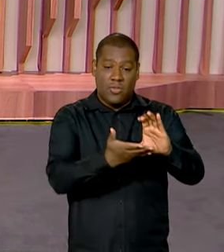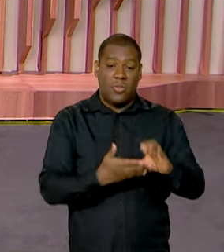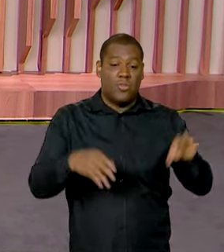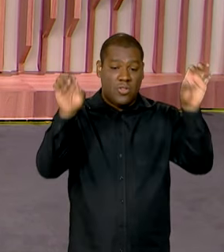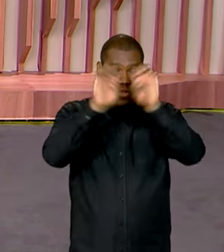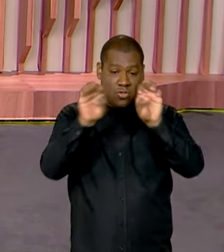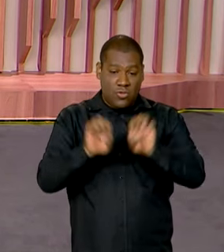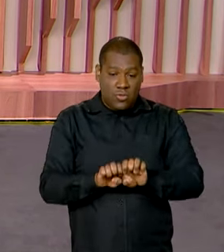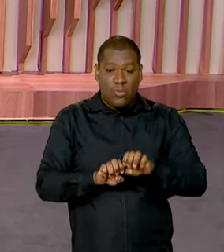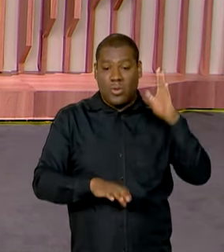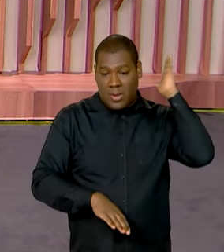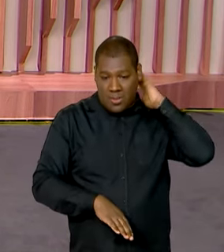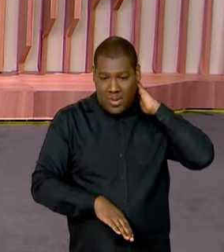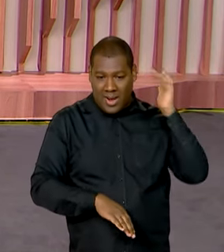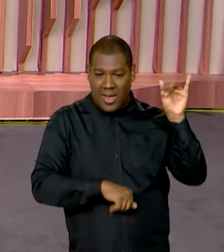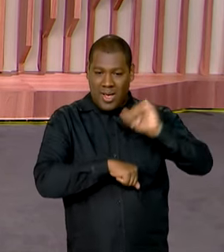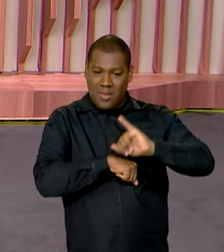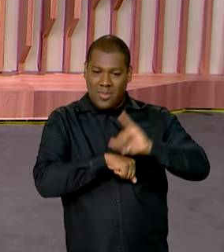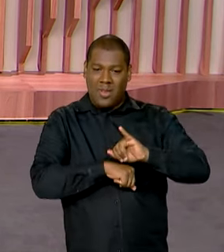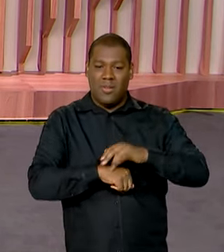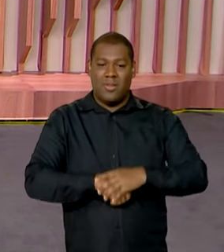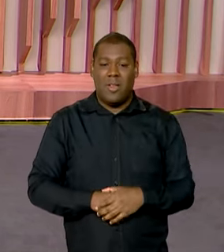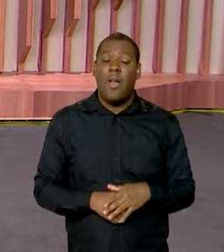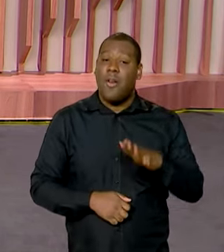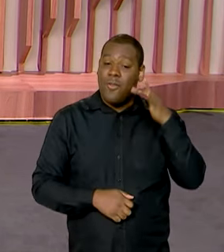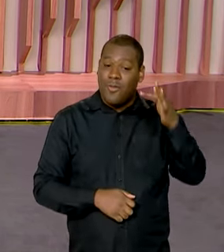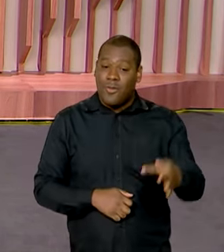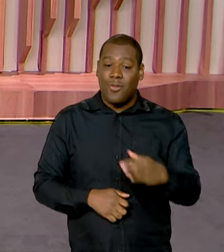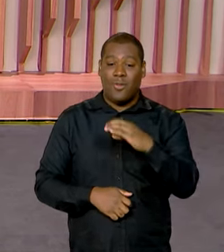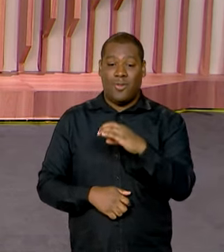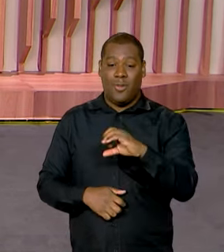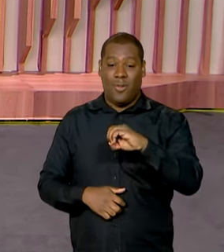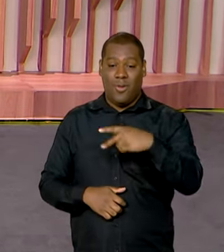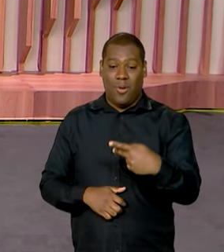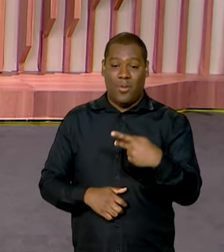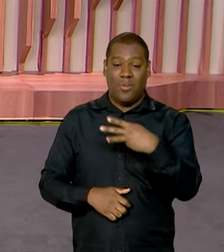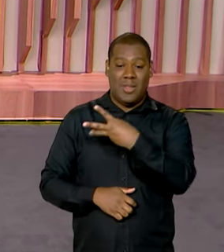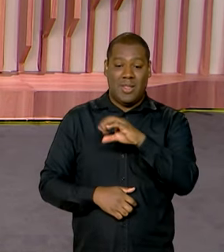de Belém, no Pará. A cidade vai sediar a COP30